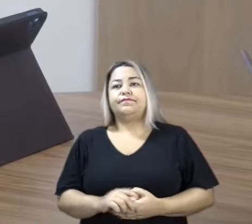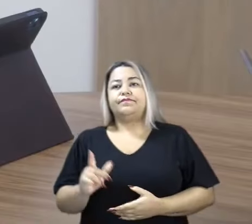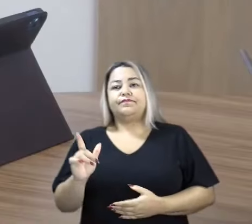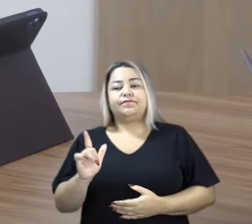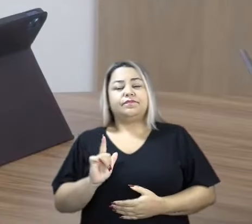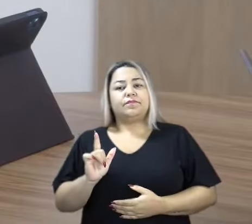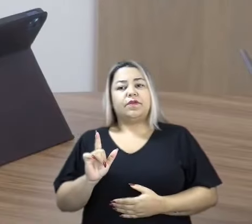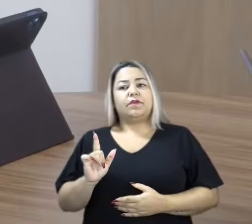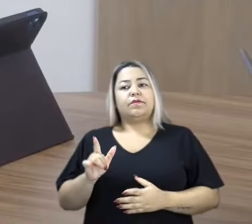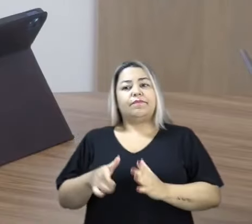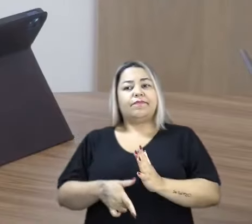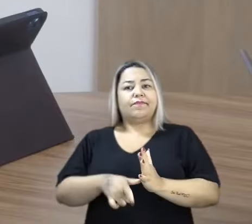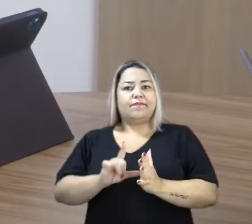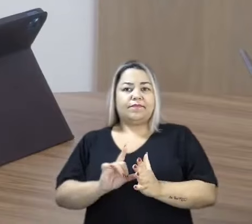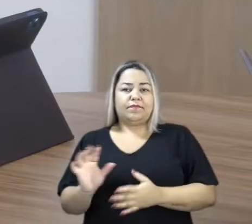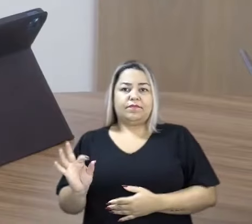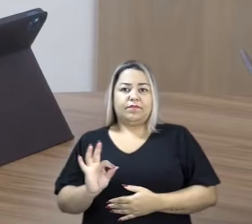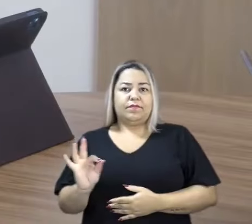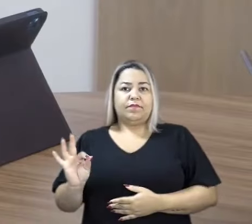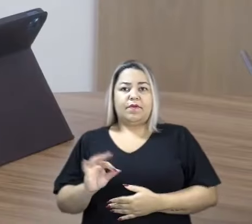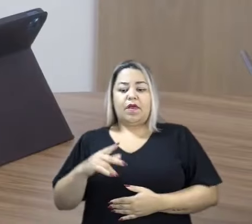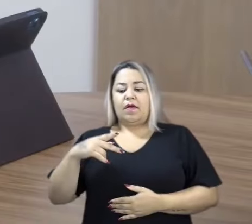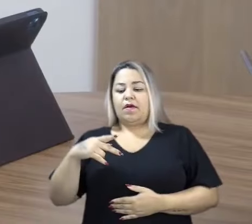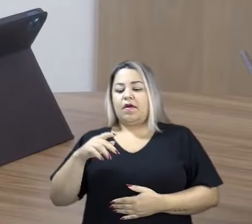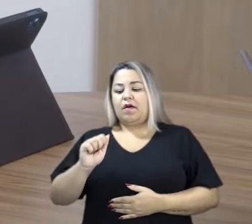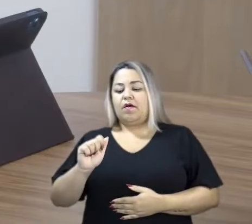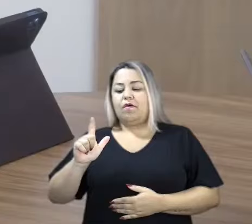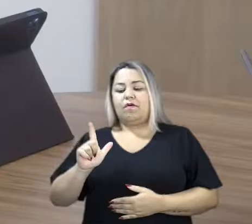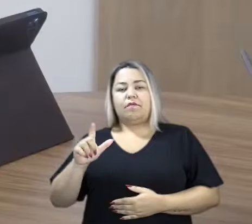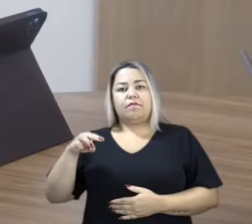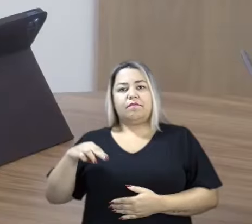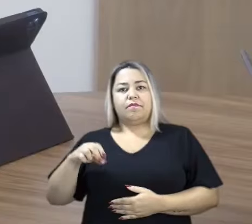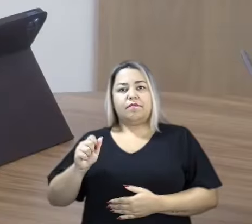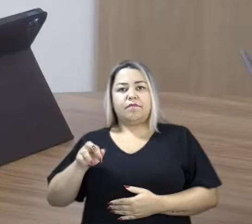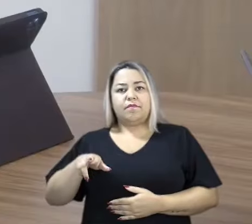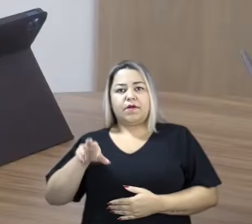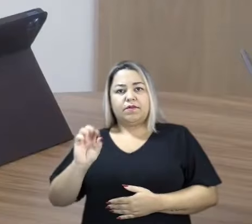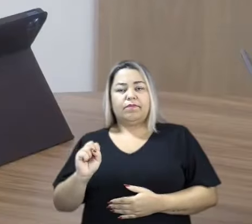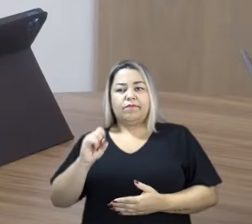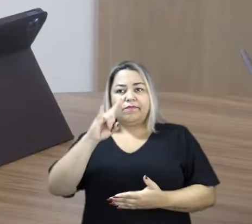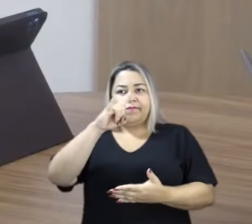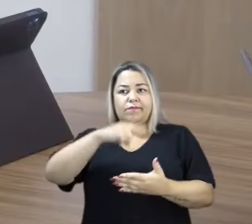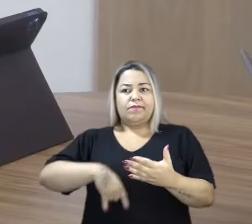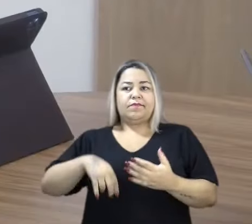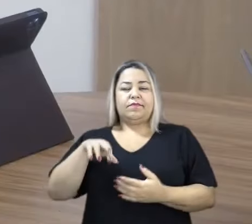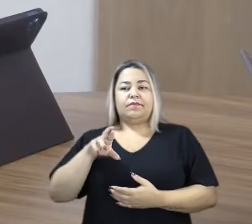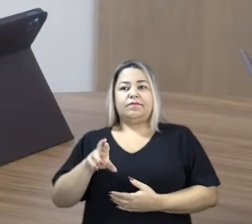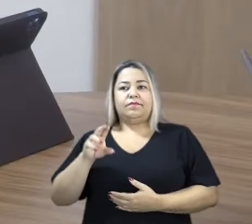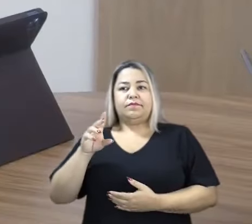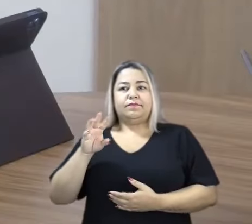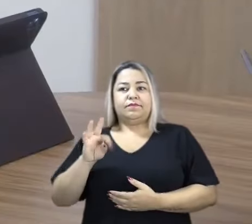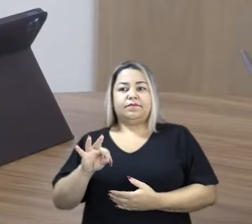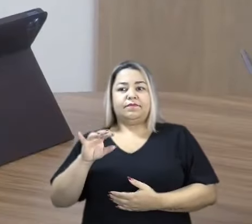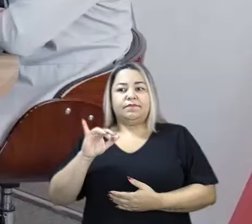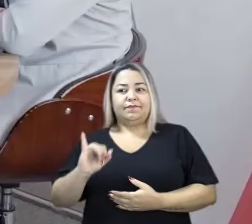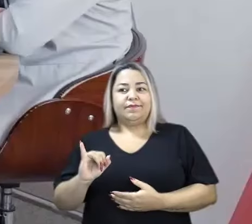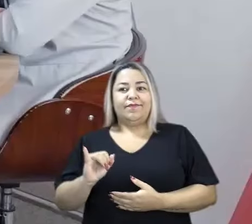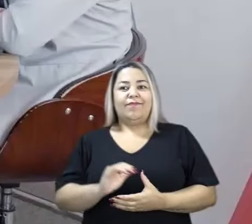certificação prévia da Fundação Palmares, e aí é elaborado um documento que a gente chama RTID, que eu trouxe a colinha,